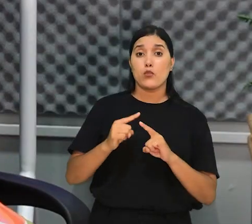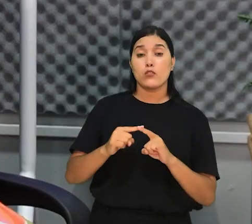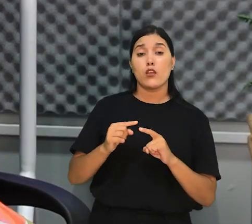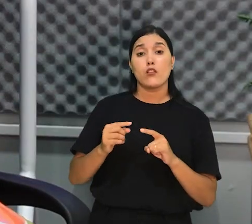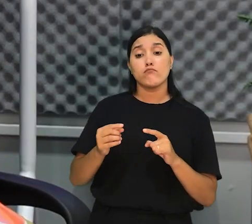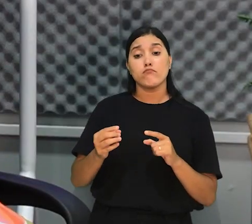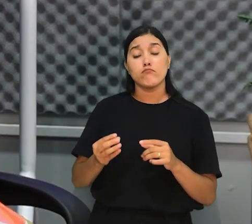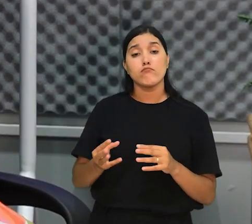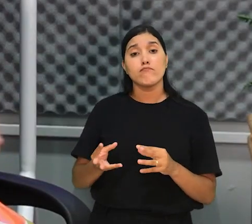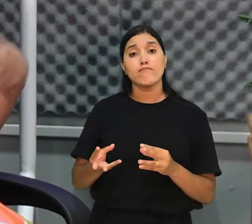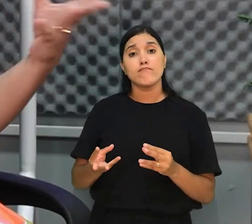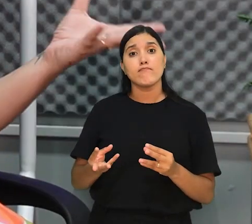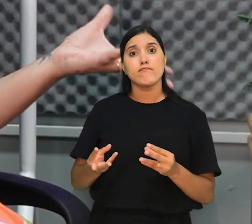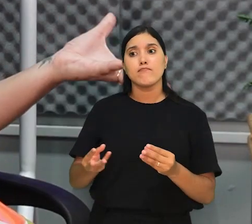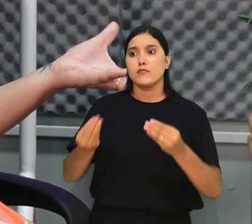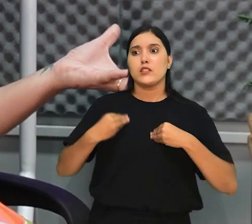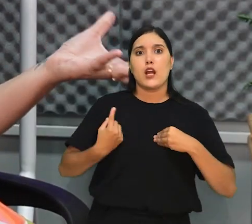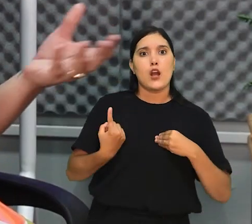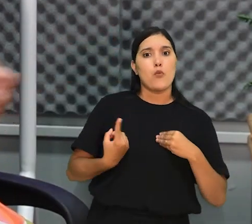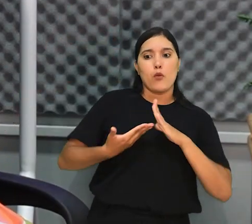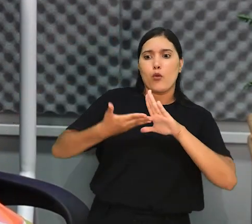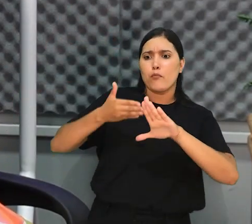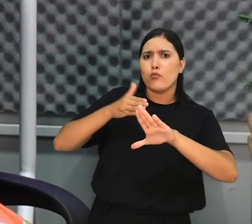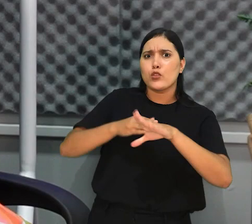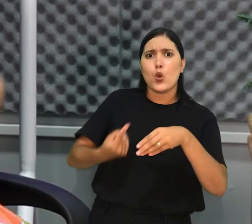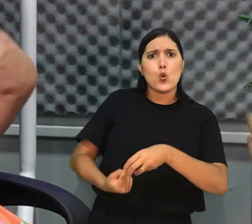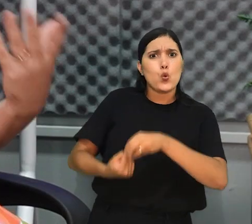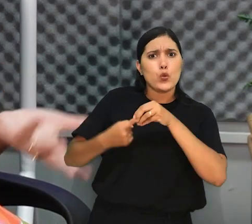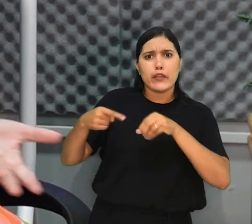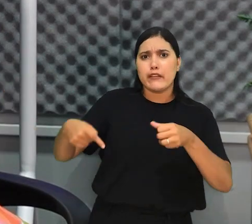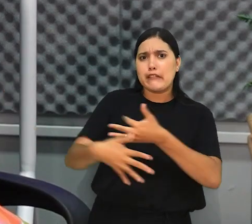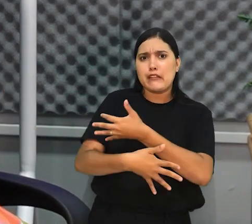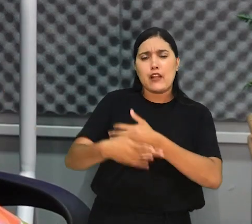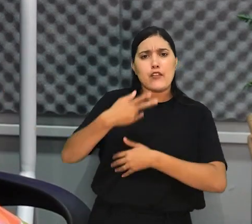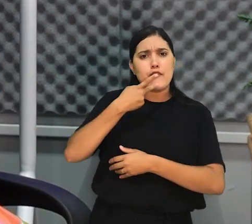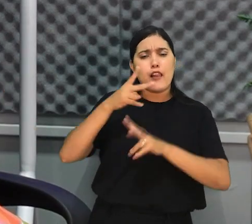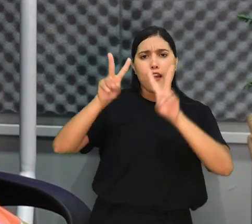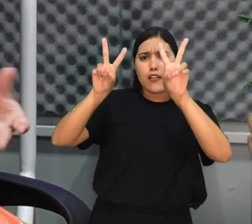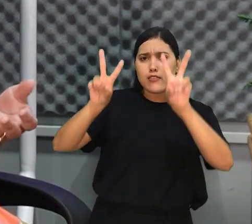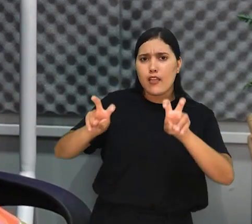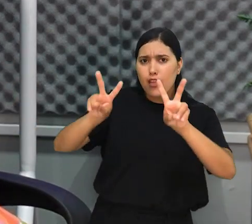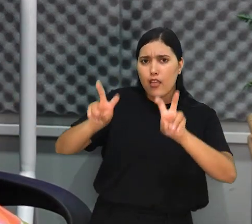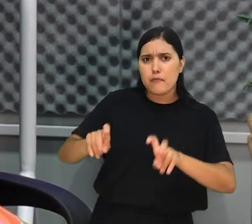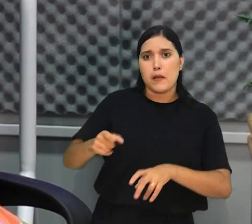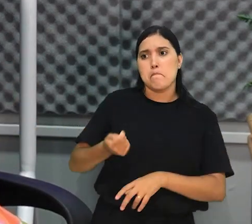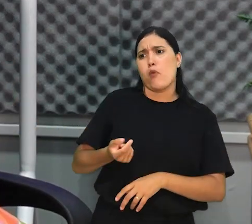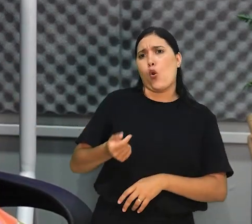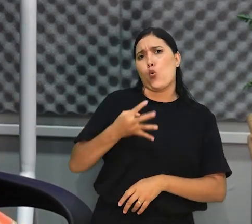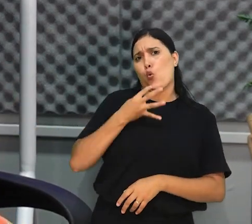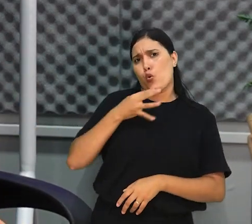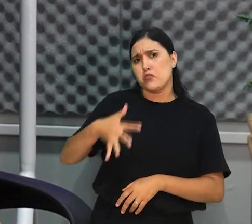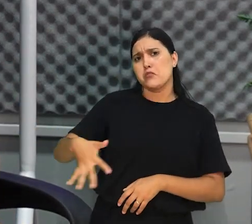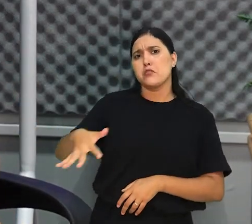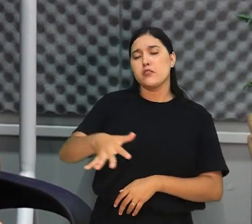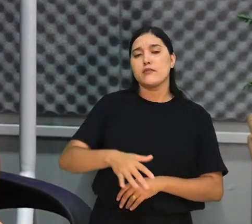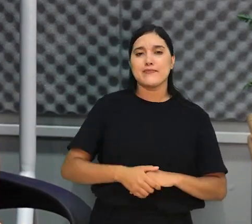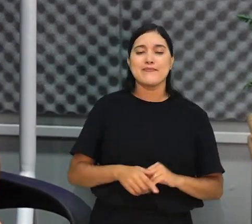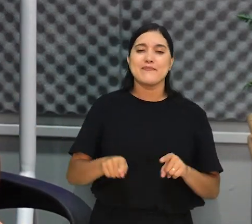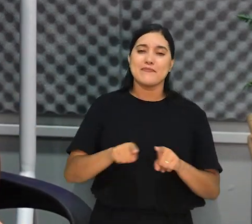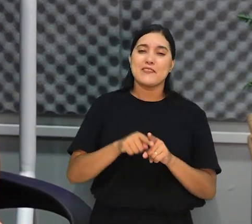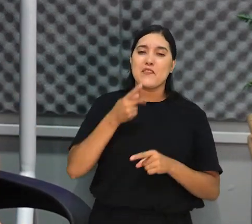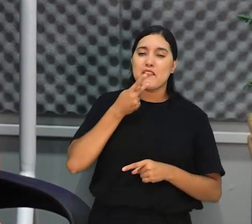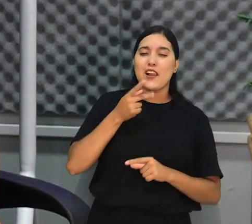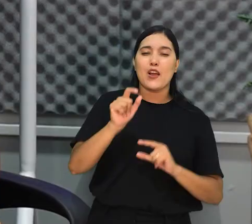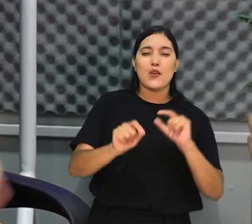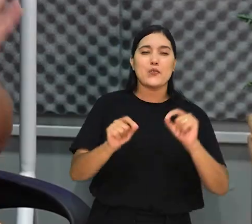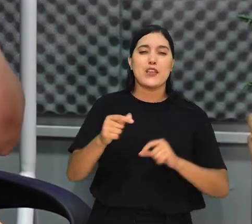dar mesmo, algo inédito, né, para a nossa cidade abordar esse assunto, o qual é pouco conhecido. E dizer